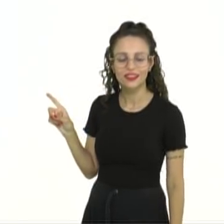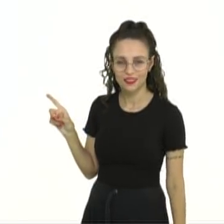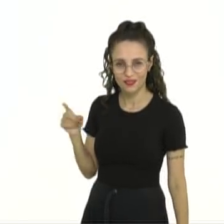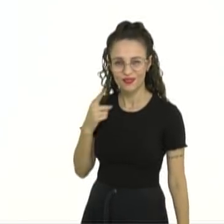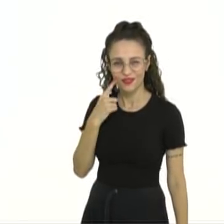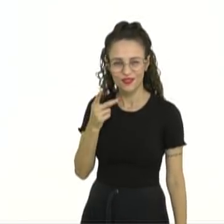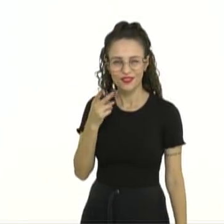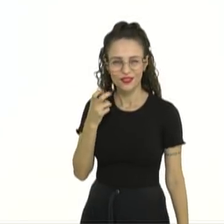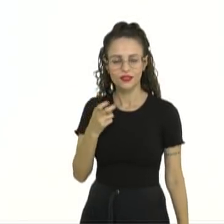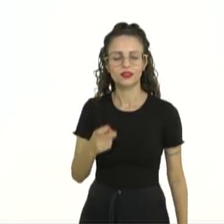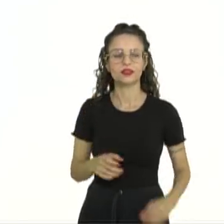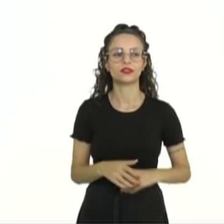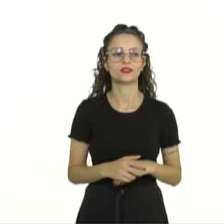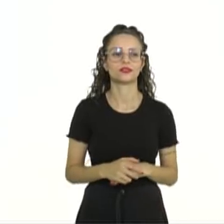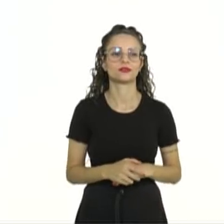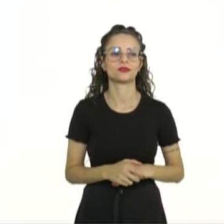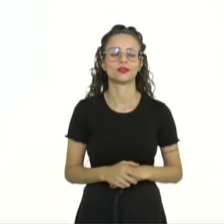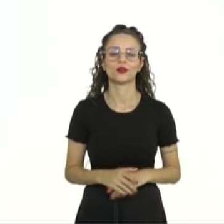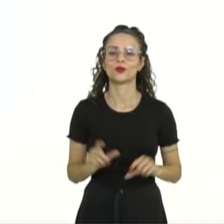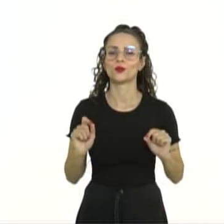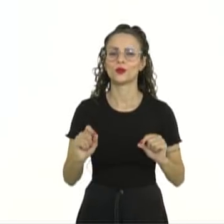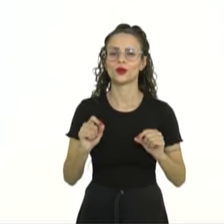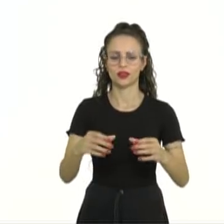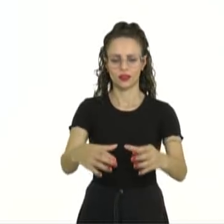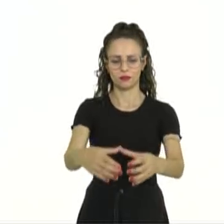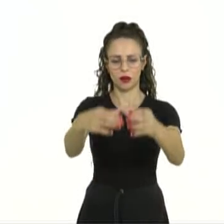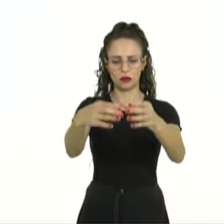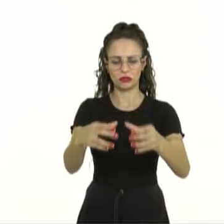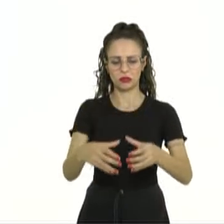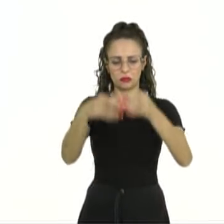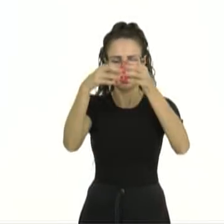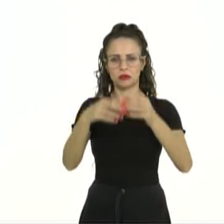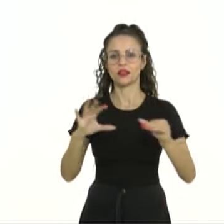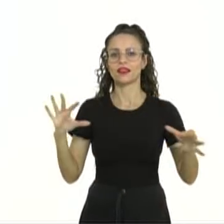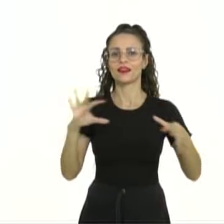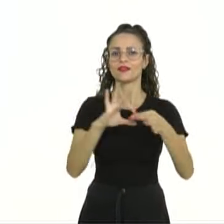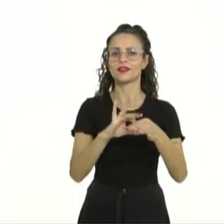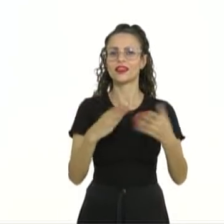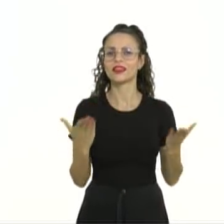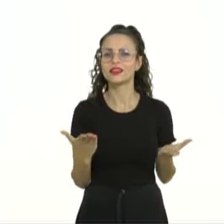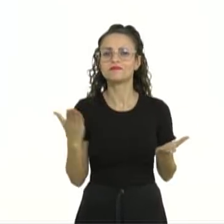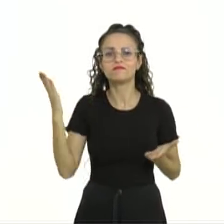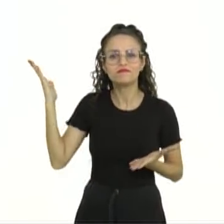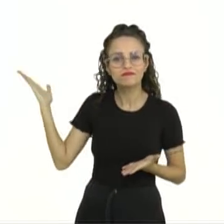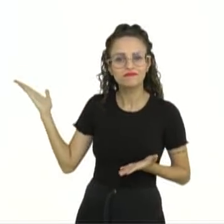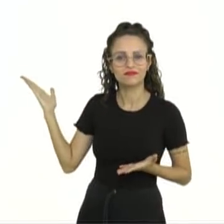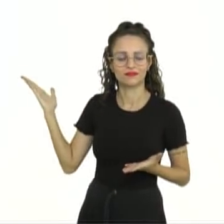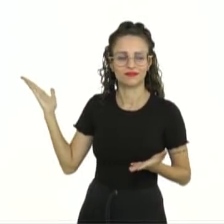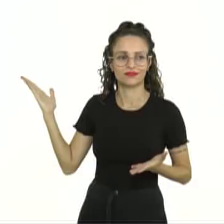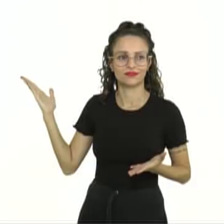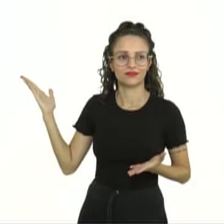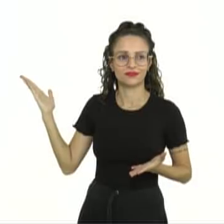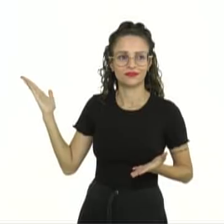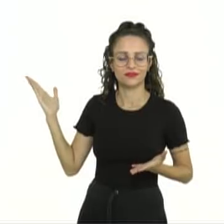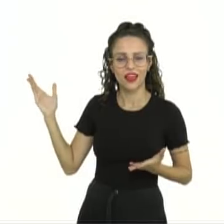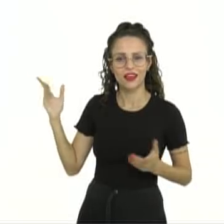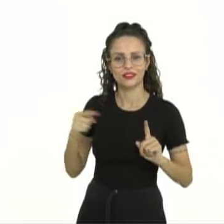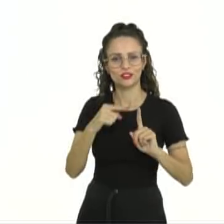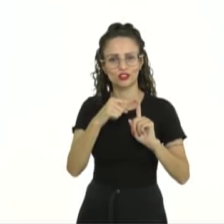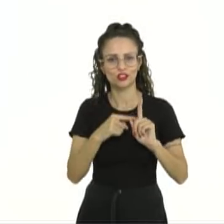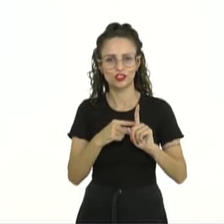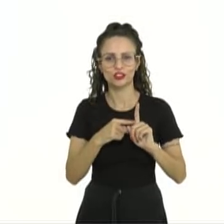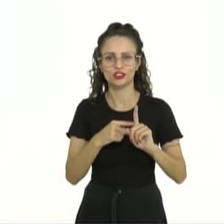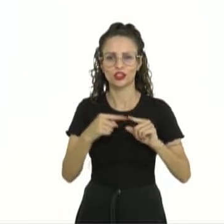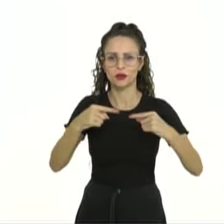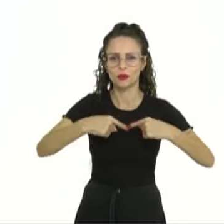professor. O que 2 baldes tem a ver com esse tipo de